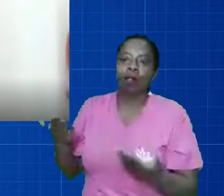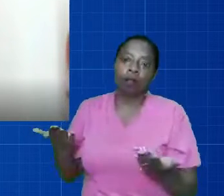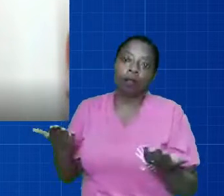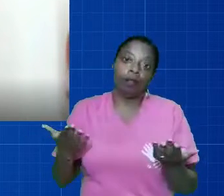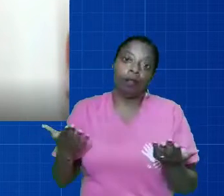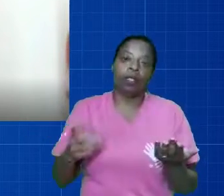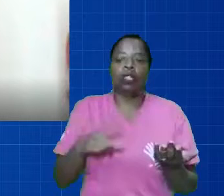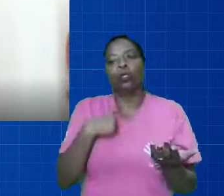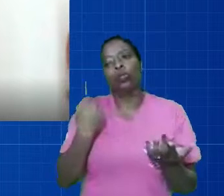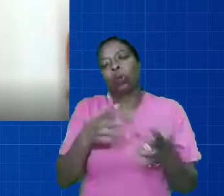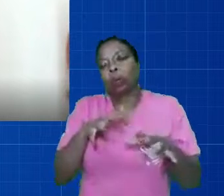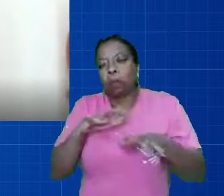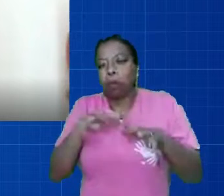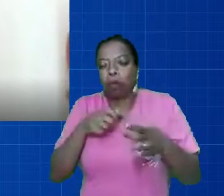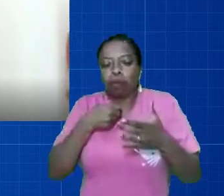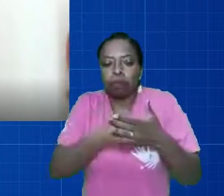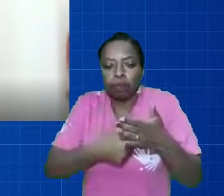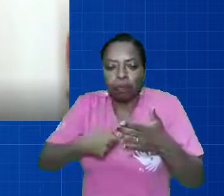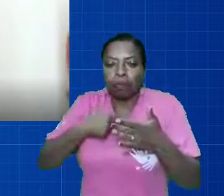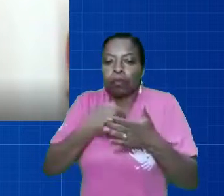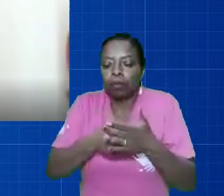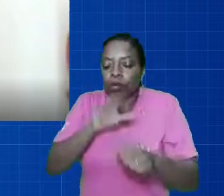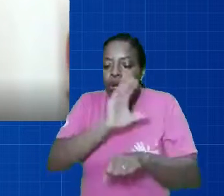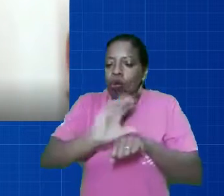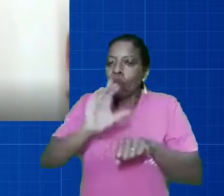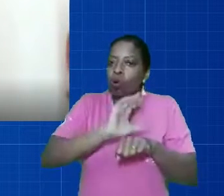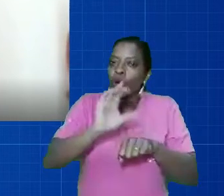alguns cursos já voltados para esse público